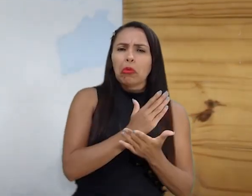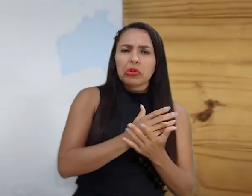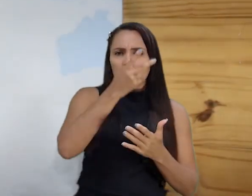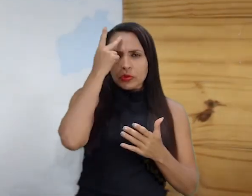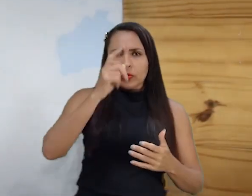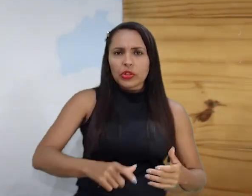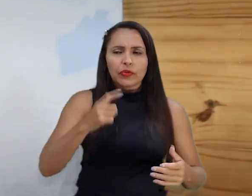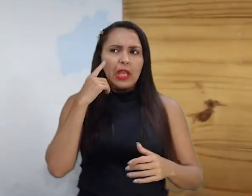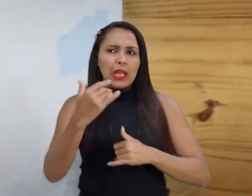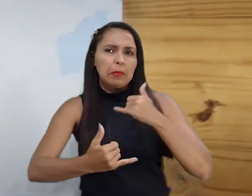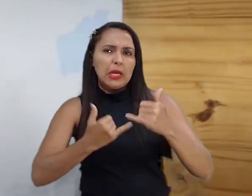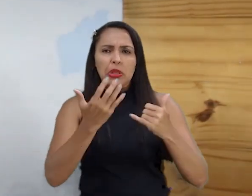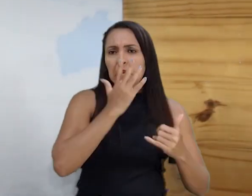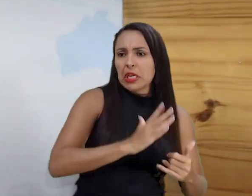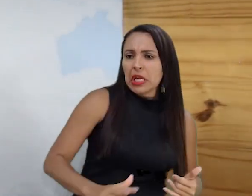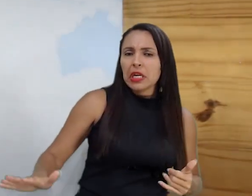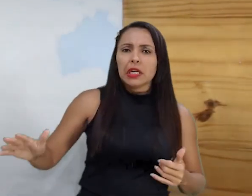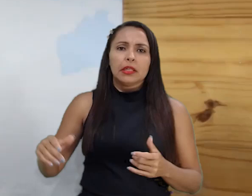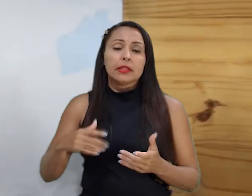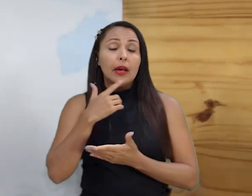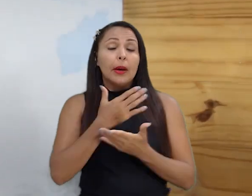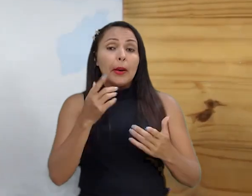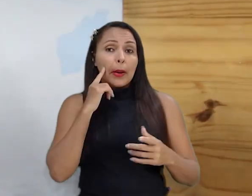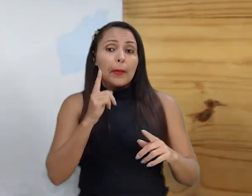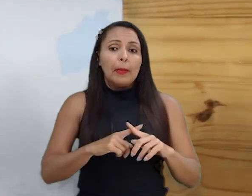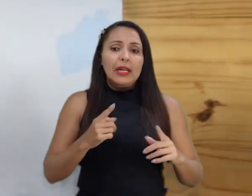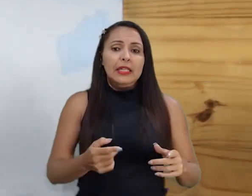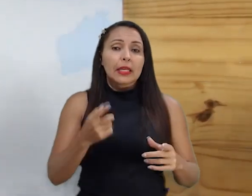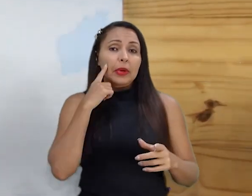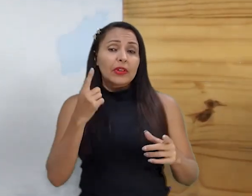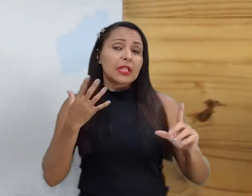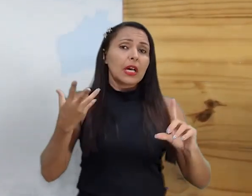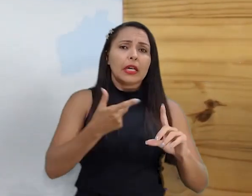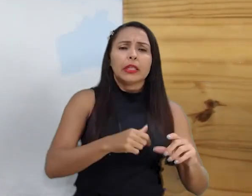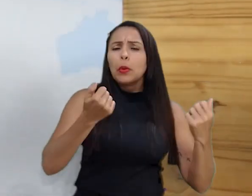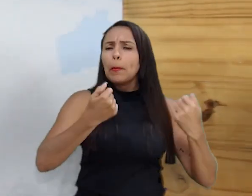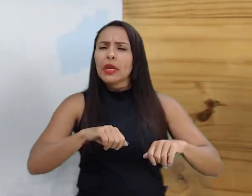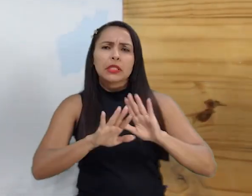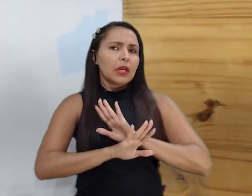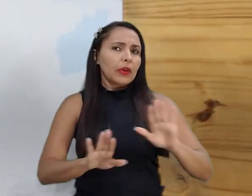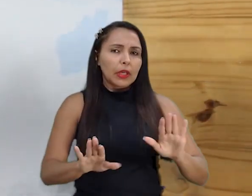de criança, mas na verdade a grande ideia era essa, era de que para fazer arte não precisava fazer